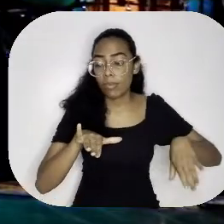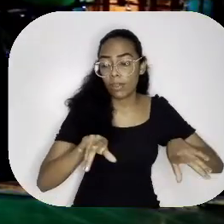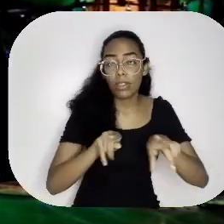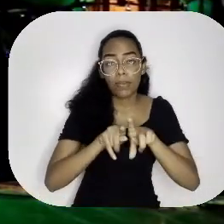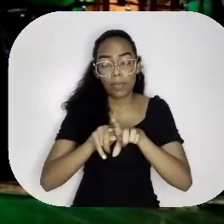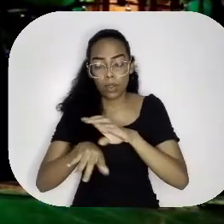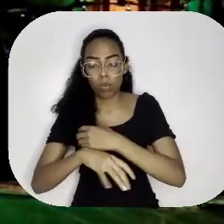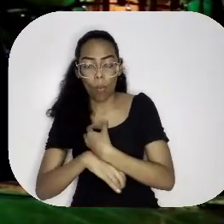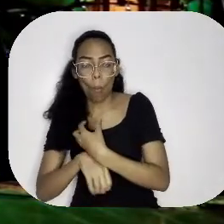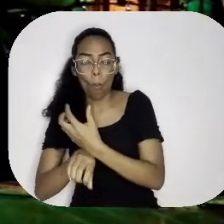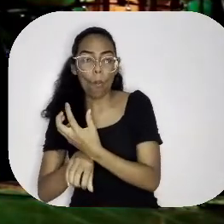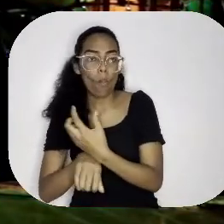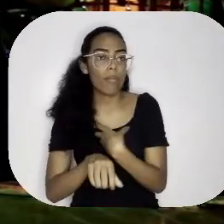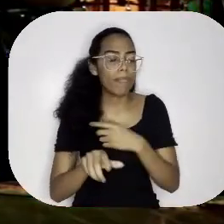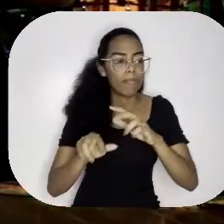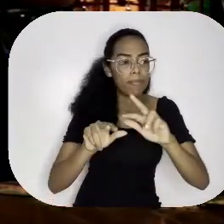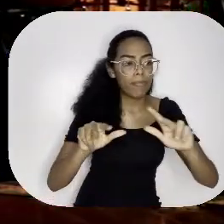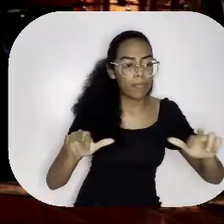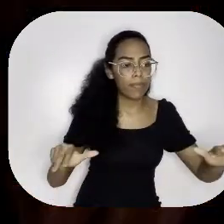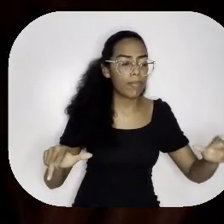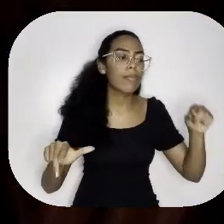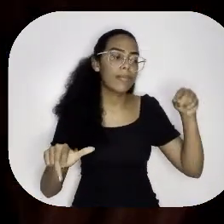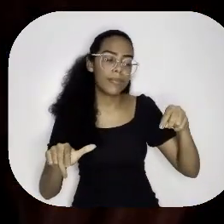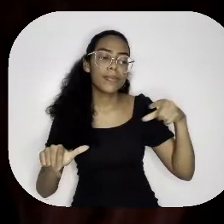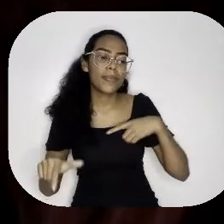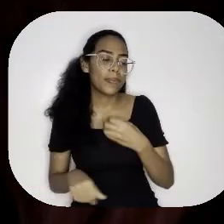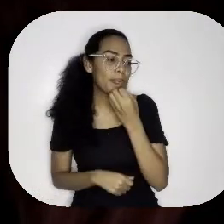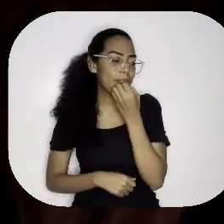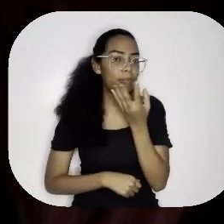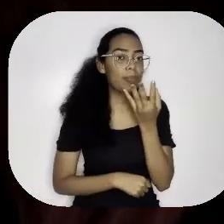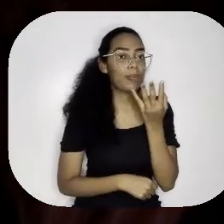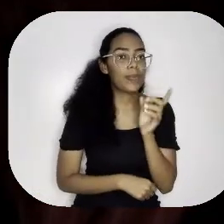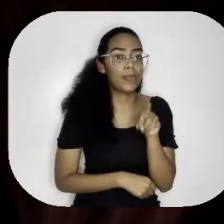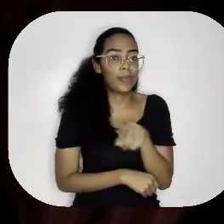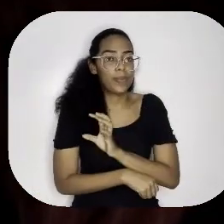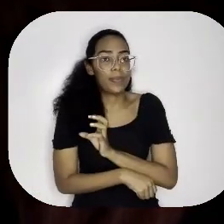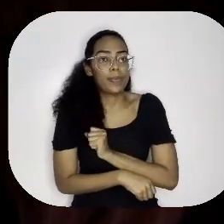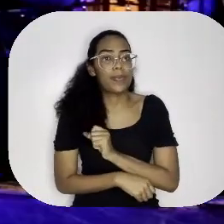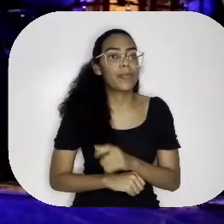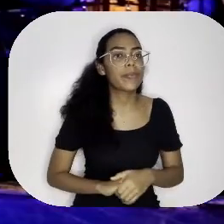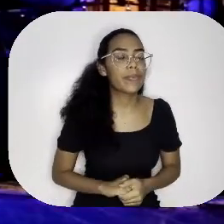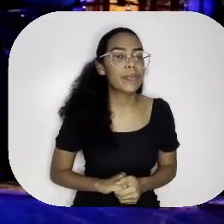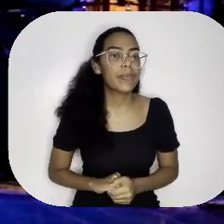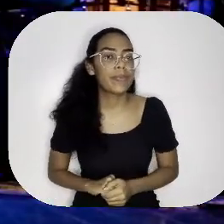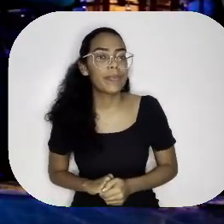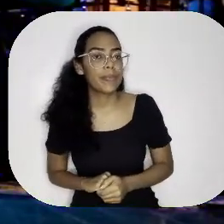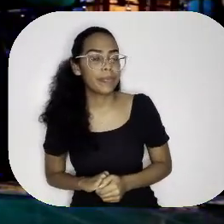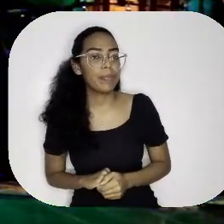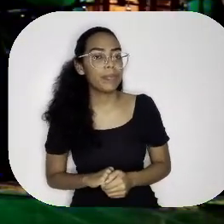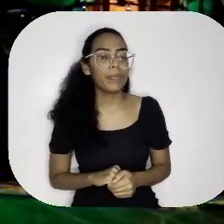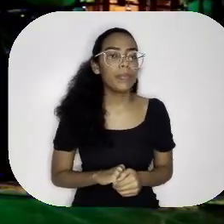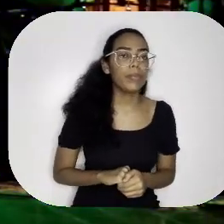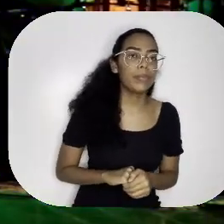terra ao luar, do batuque a canção. Iemanjá é a mar. Vocês, Iemanjá